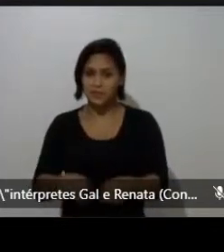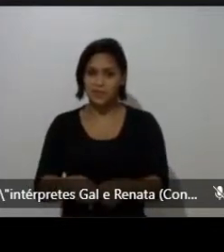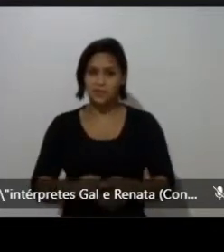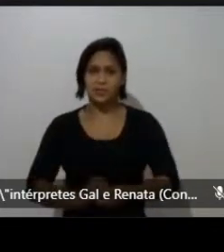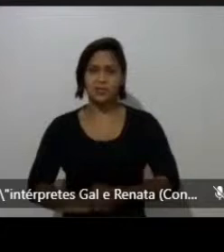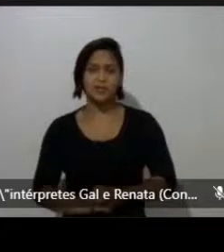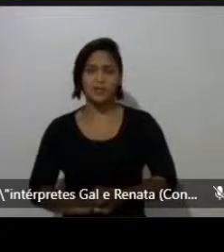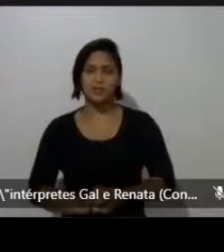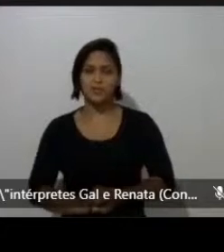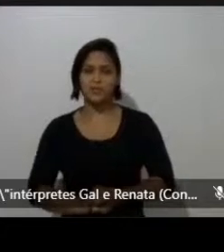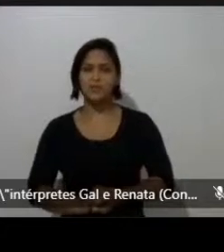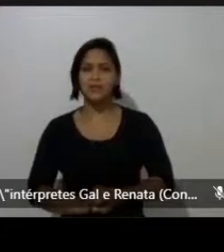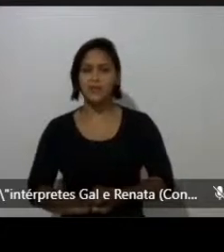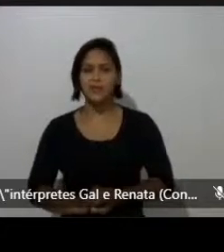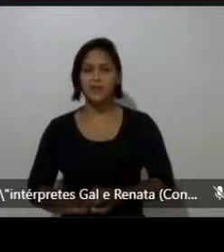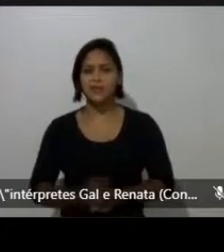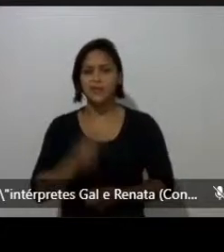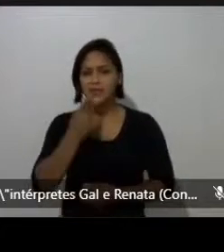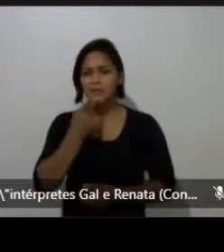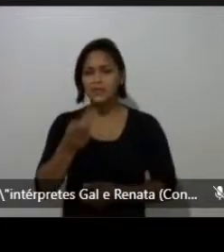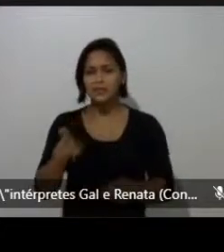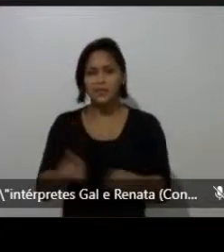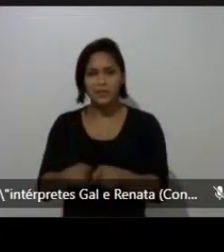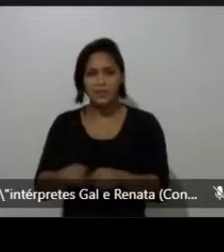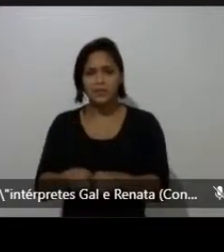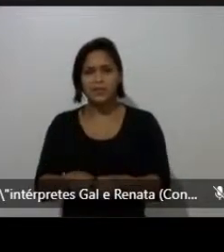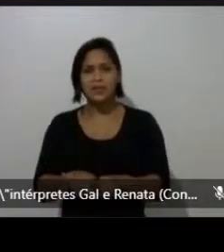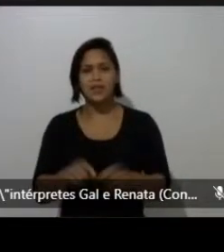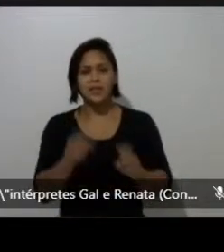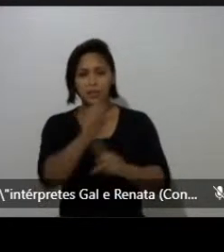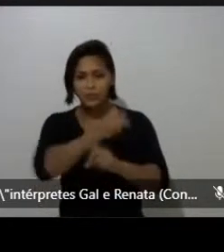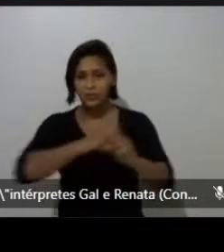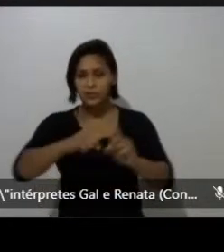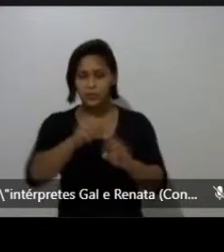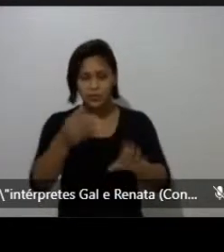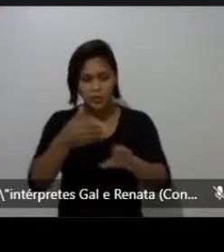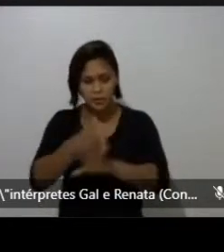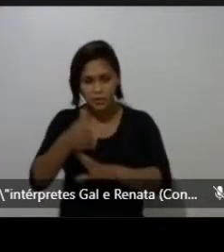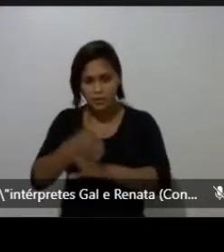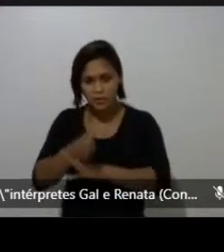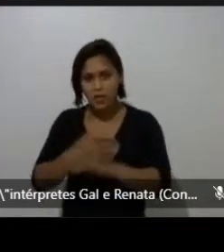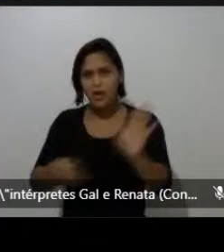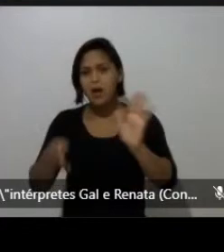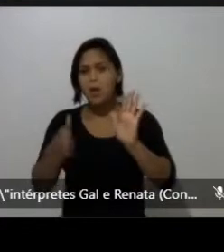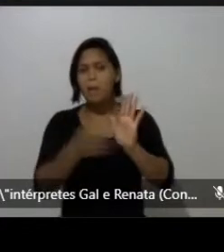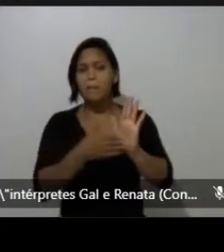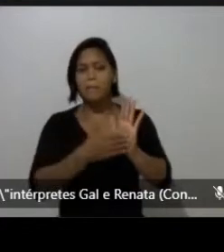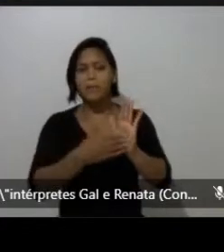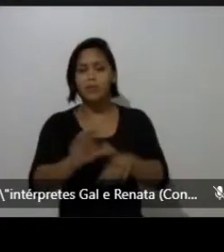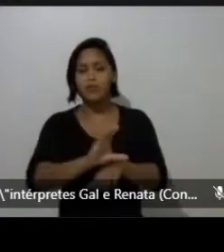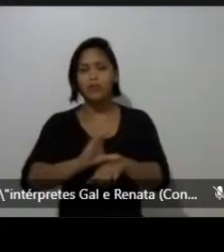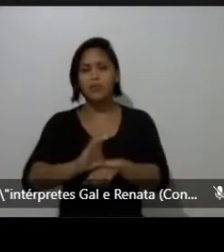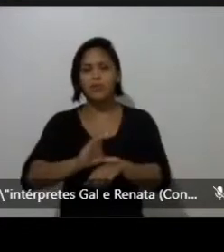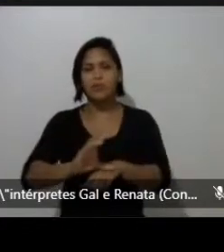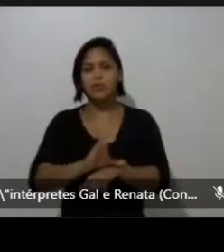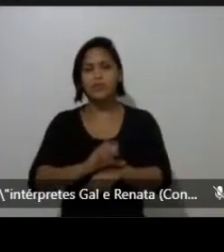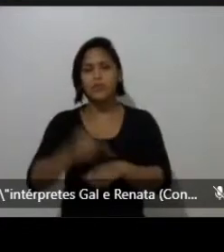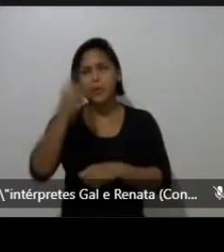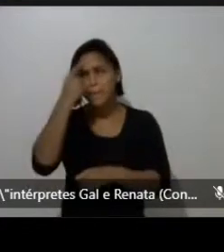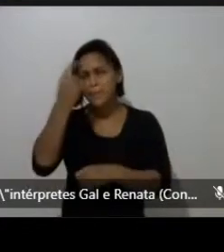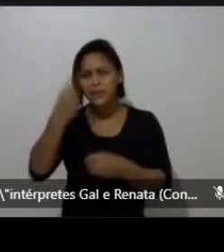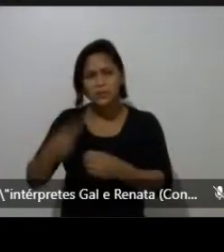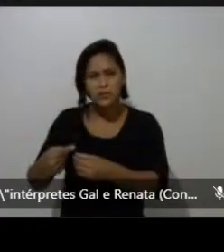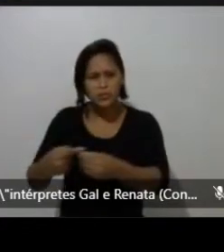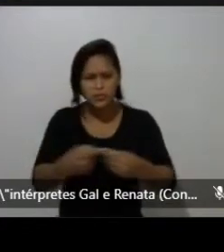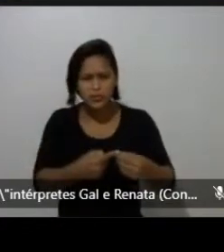esse desafio, na verdade, né, de trazer o tema de movimentos sociais, né, dentro da proposta do curso, que é pensar a cidade e o território, né,